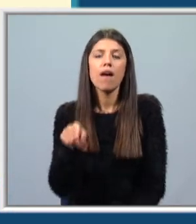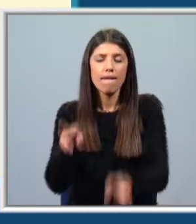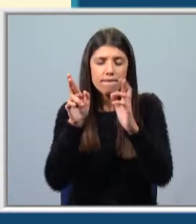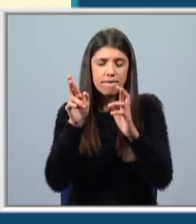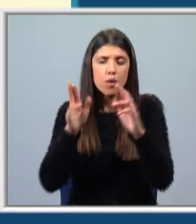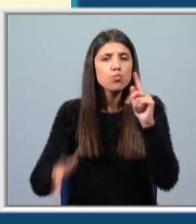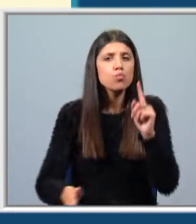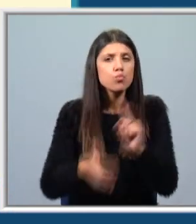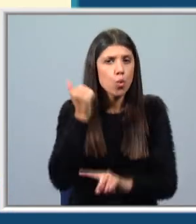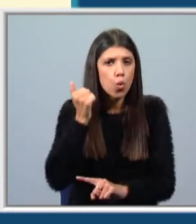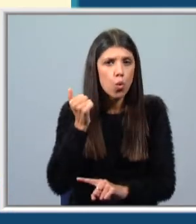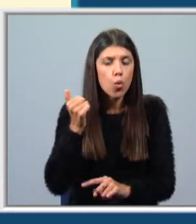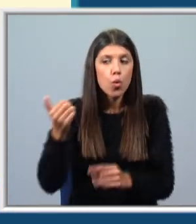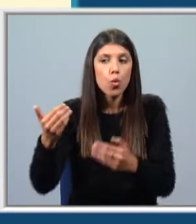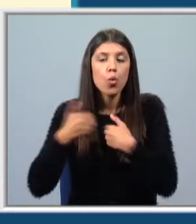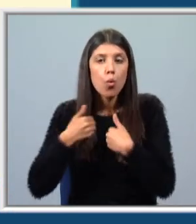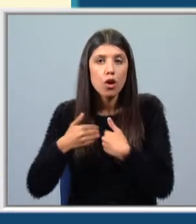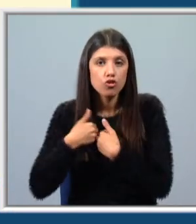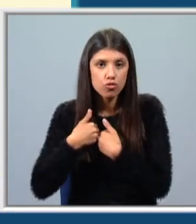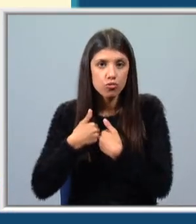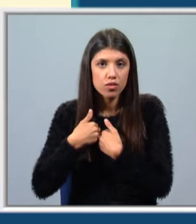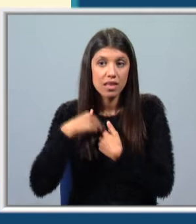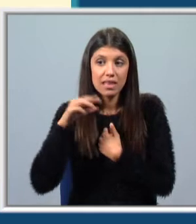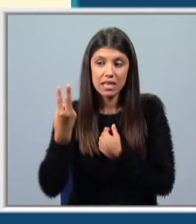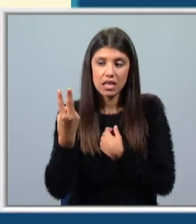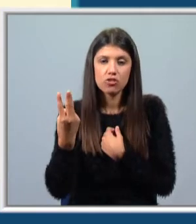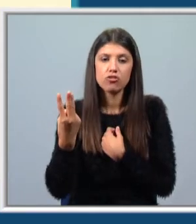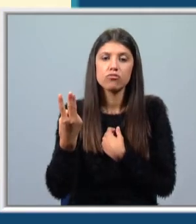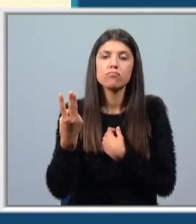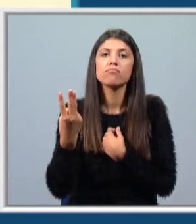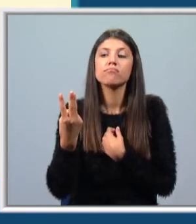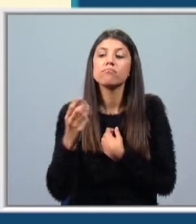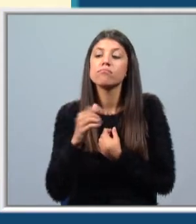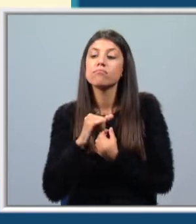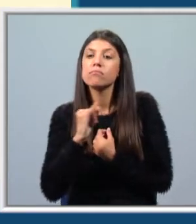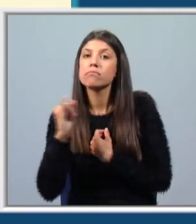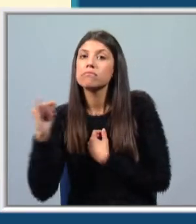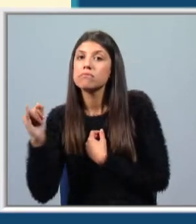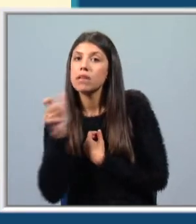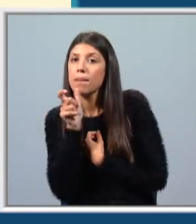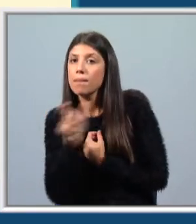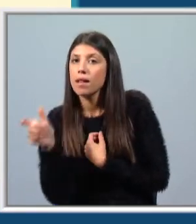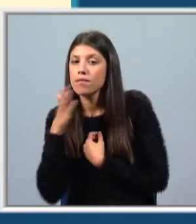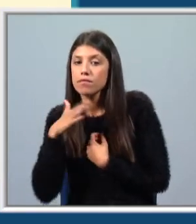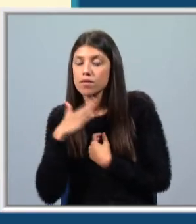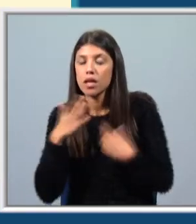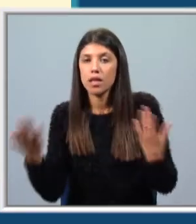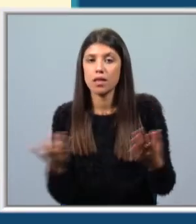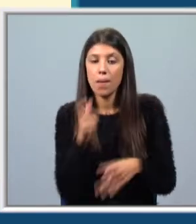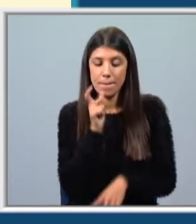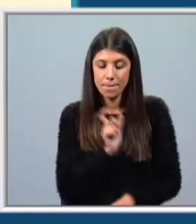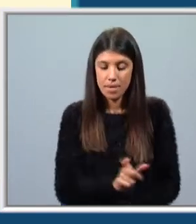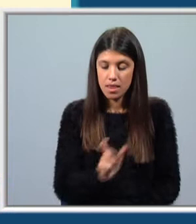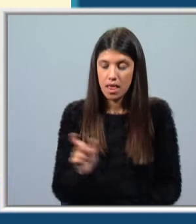a ajuda de 3. E aqui temos o último espaço que temos que completar. E quais são as palavrinhas que eu trouxe para